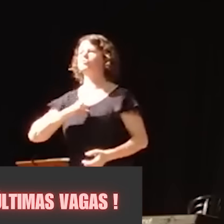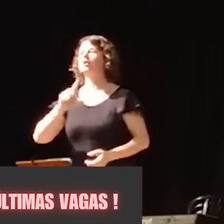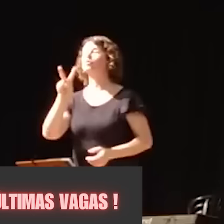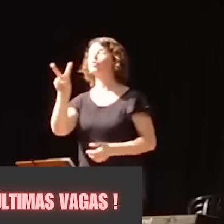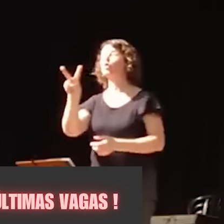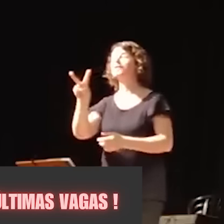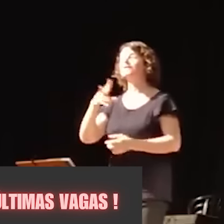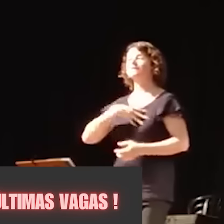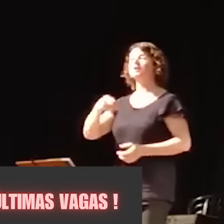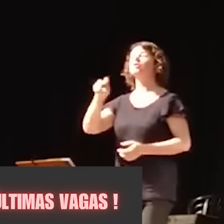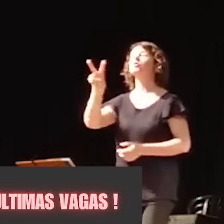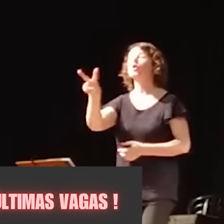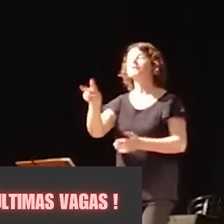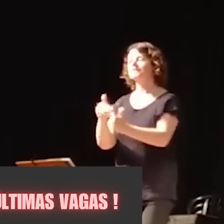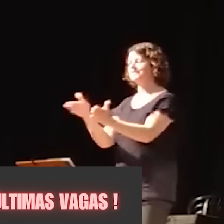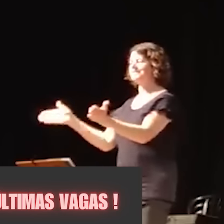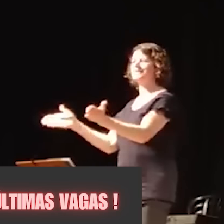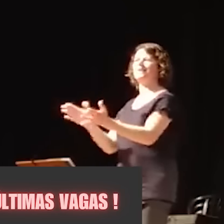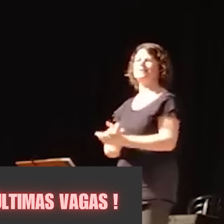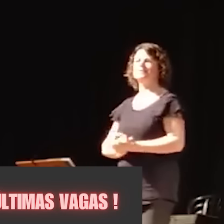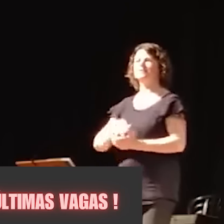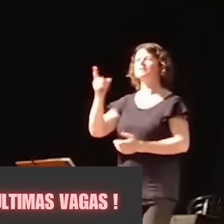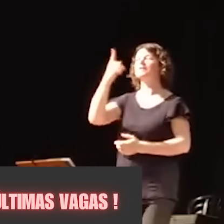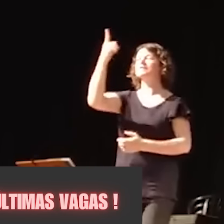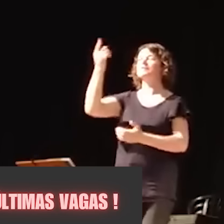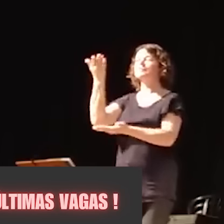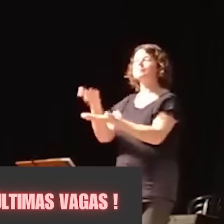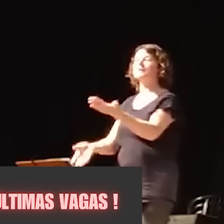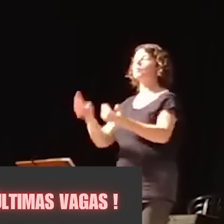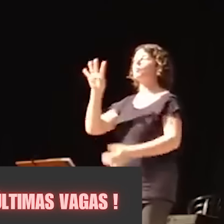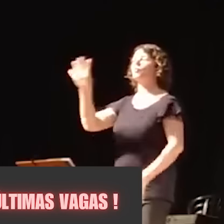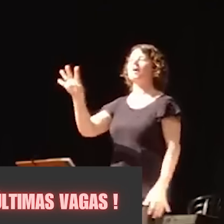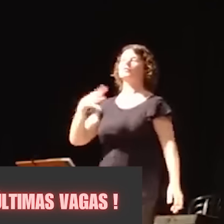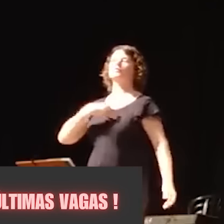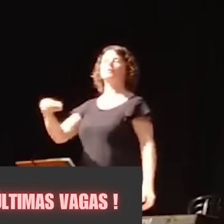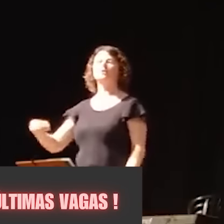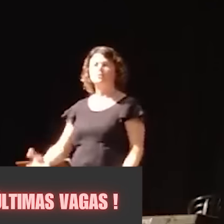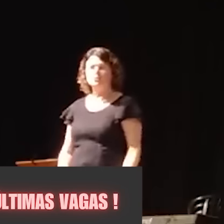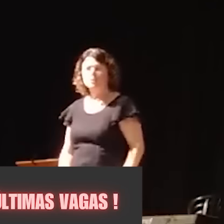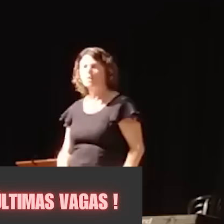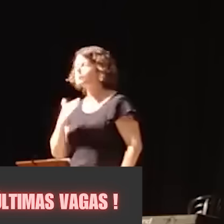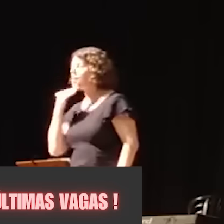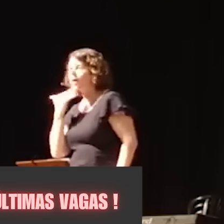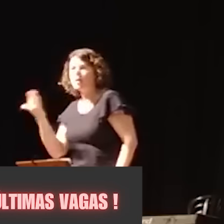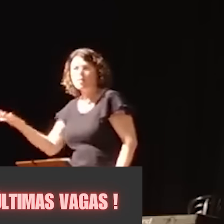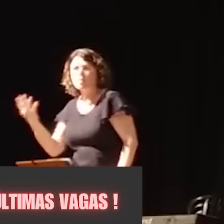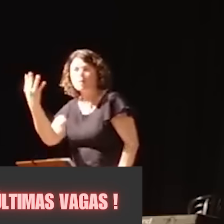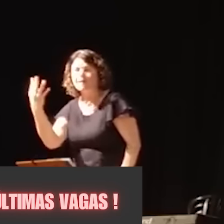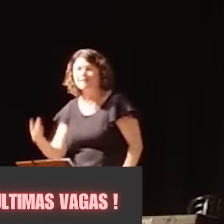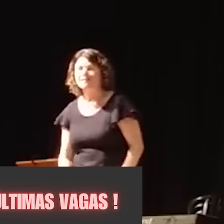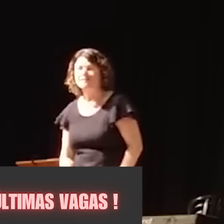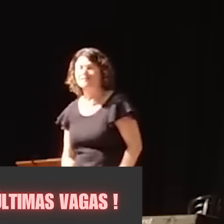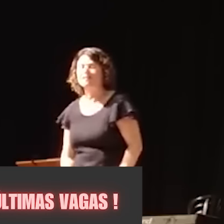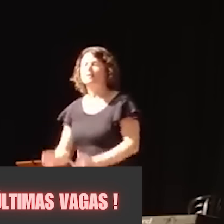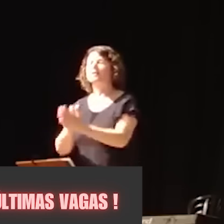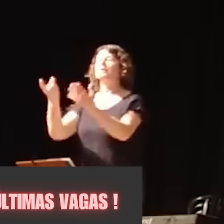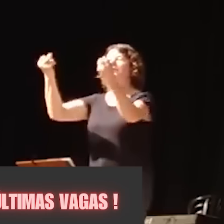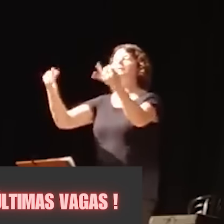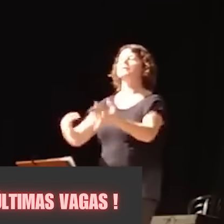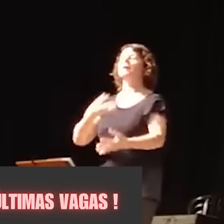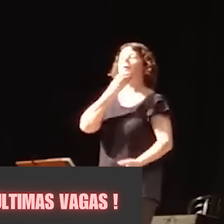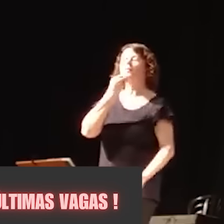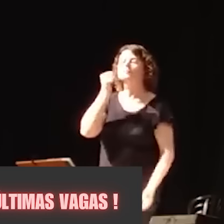senhor a Bíblia diz que Davi perdeu quatro filhos mortos a Bíblia conta a história de homens e mulheres que nós amamos e